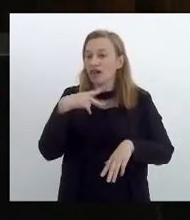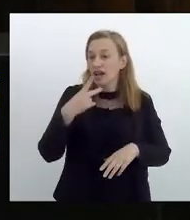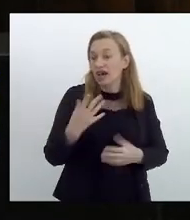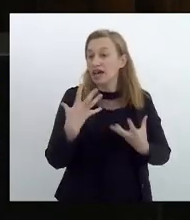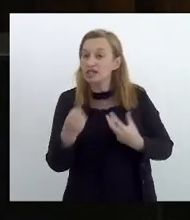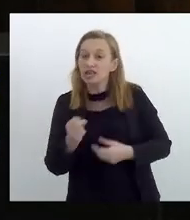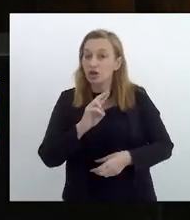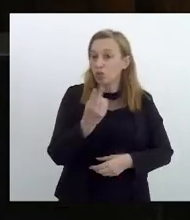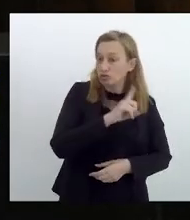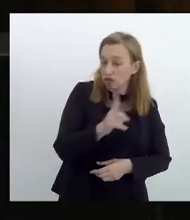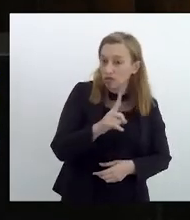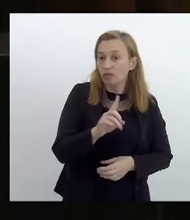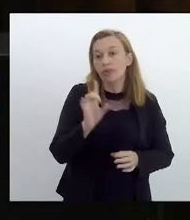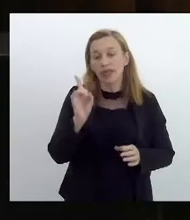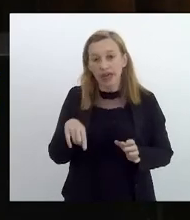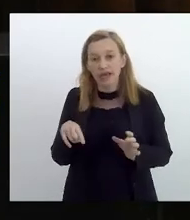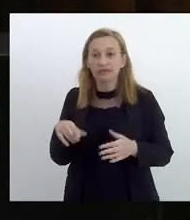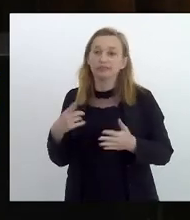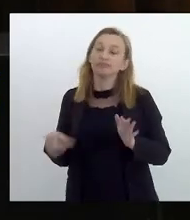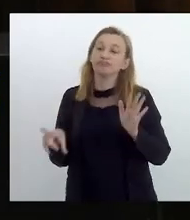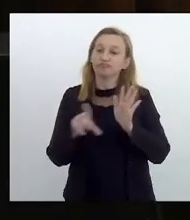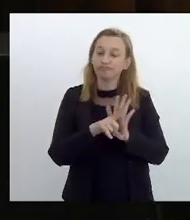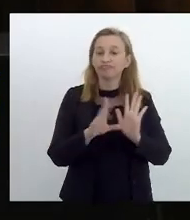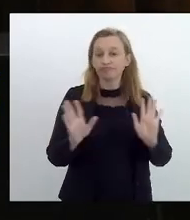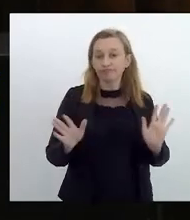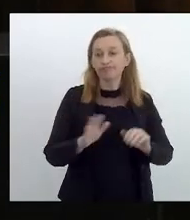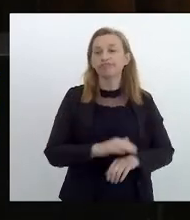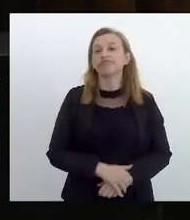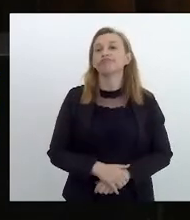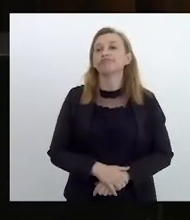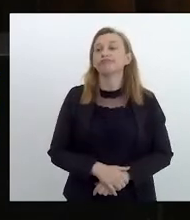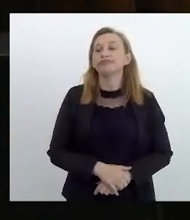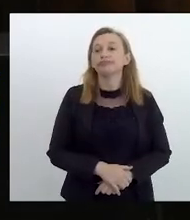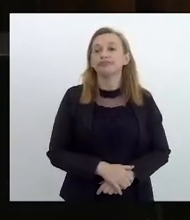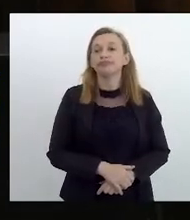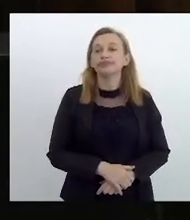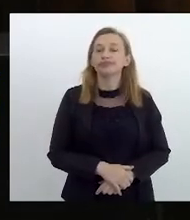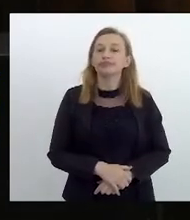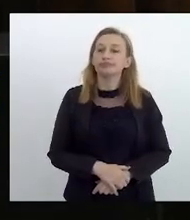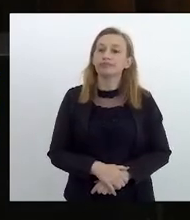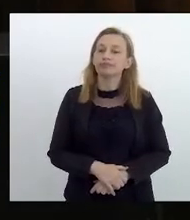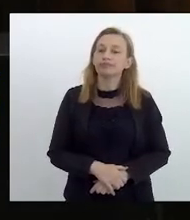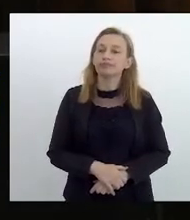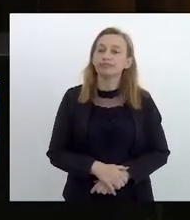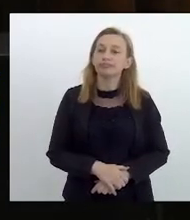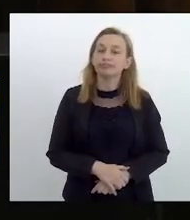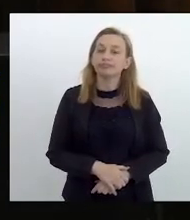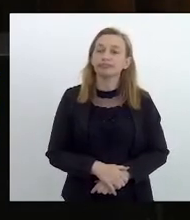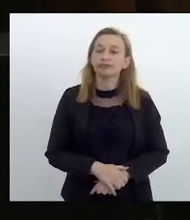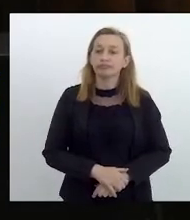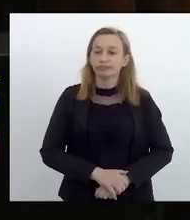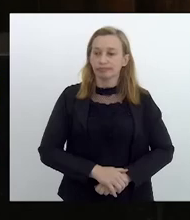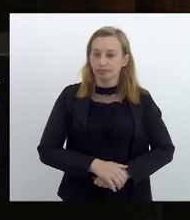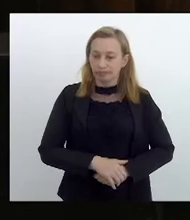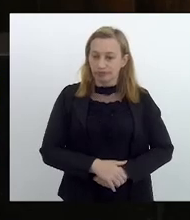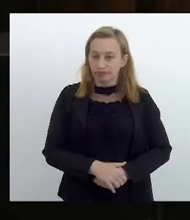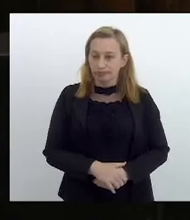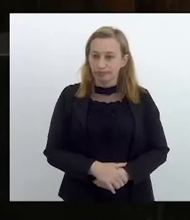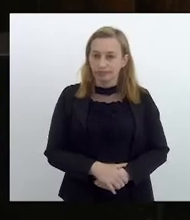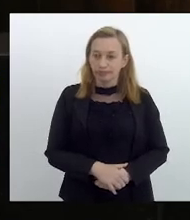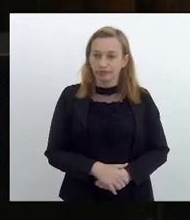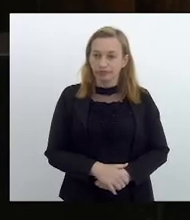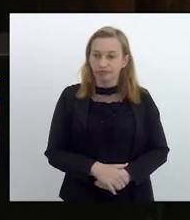e esta é a autorização e nesta autorização e